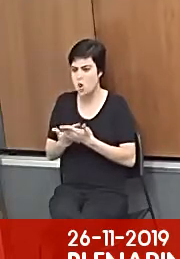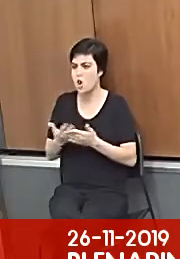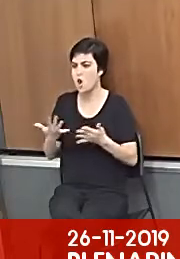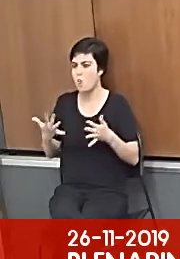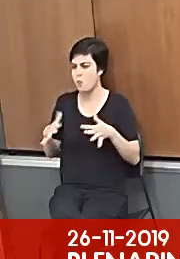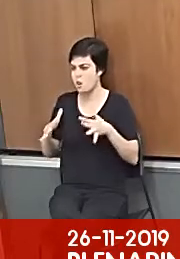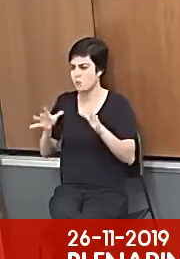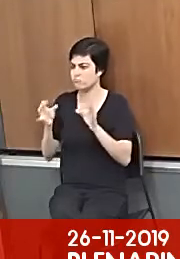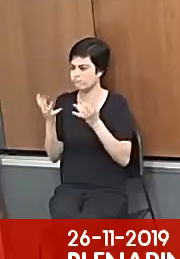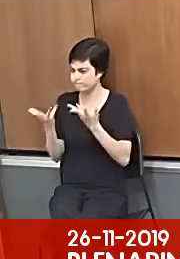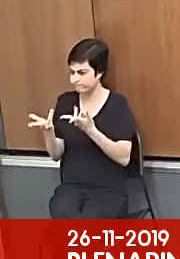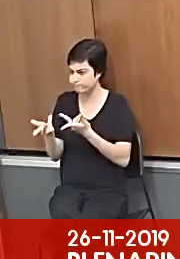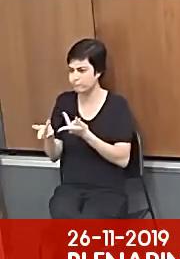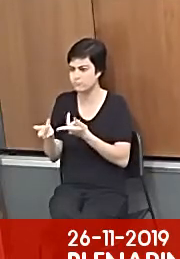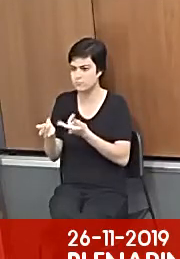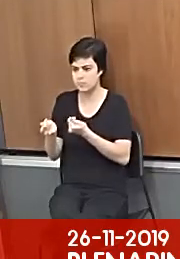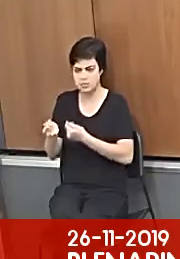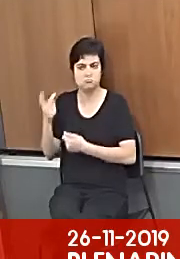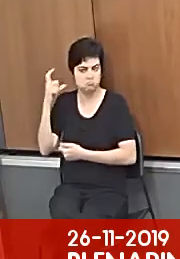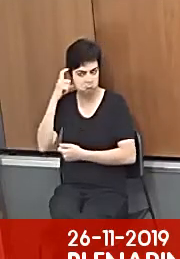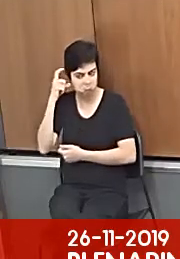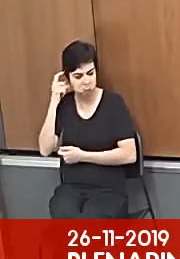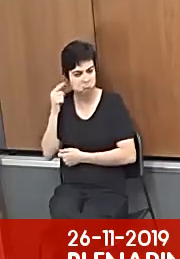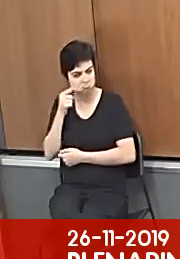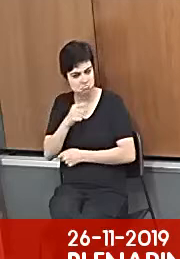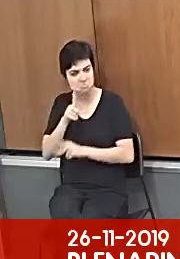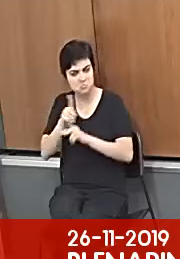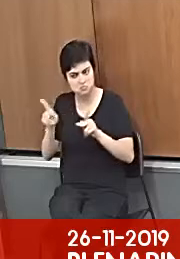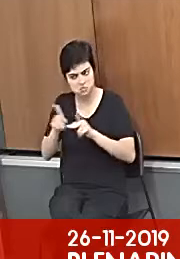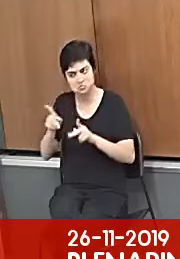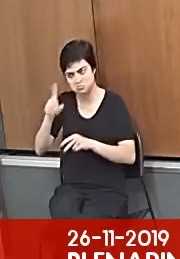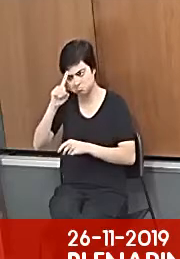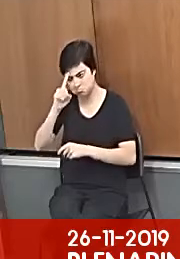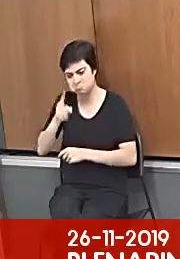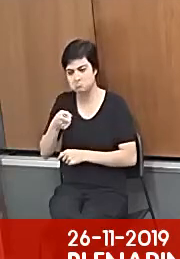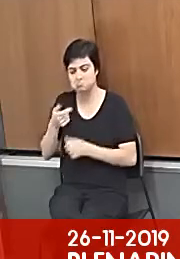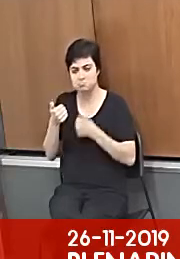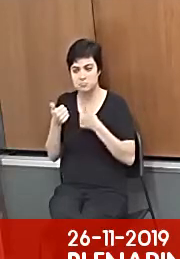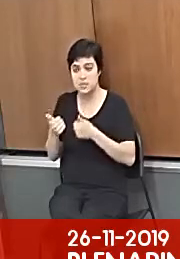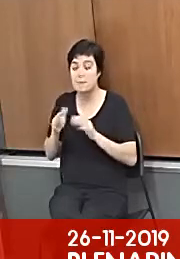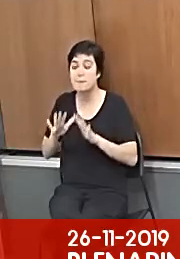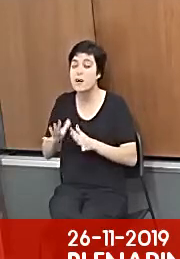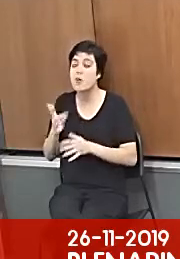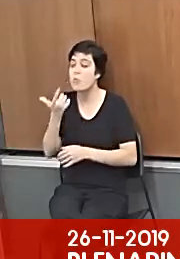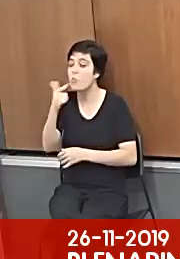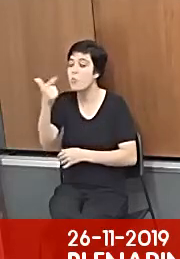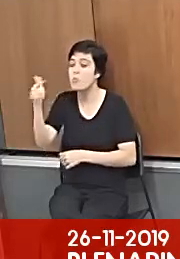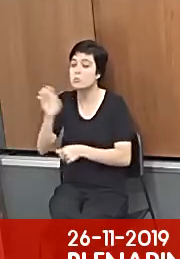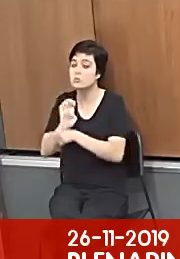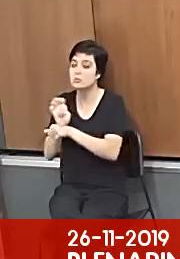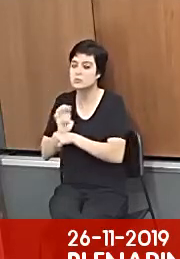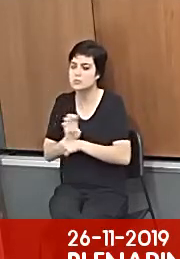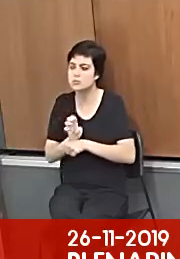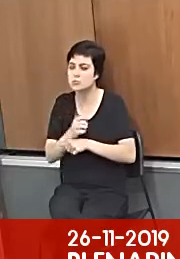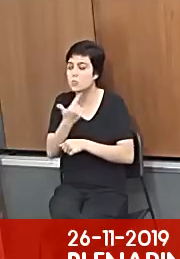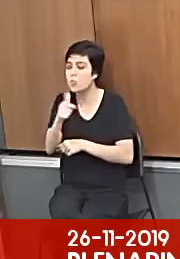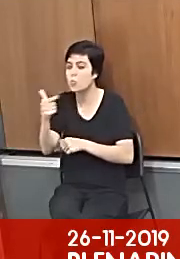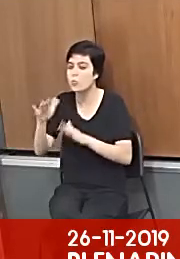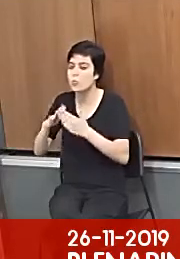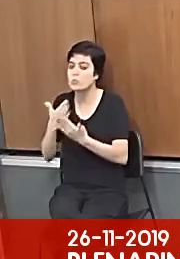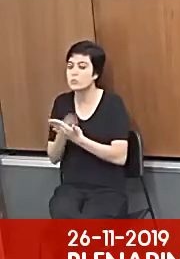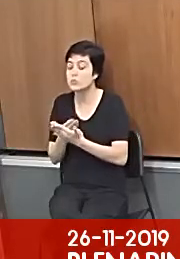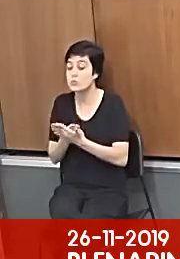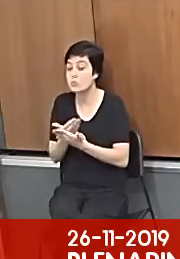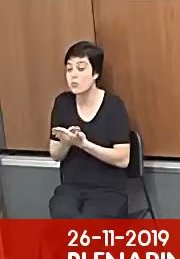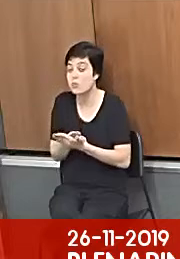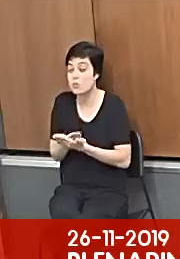que é a Francisco Salles, que é dirigida pelo professor Marcelo, e o resto do Estado. E as outras escolas?